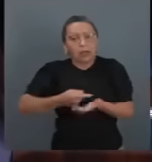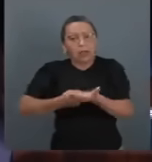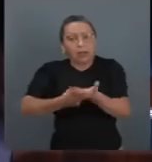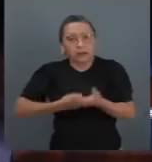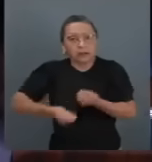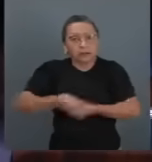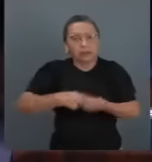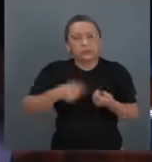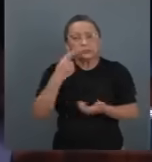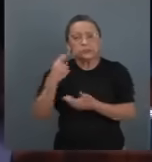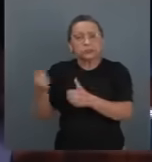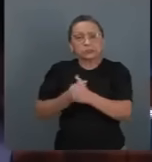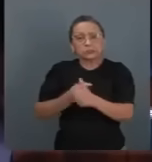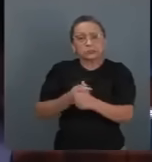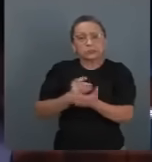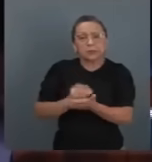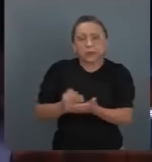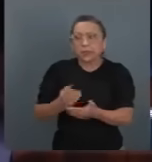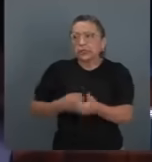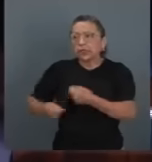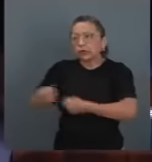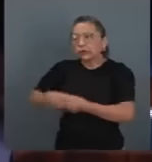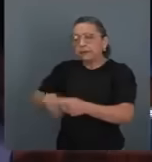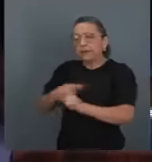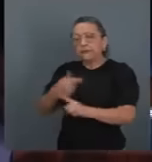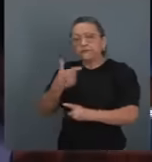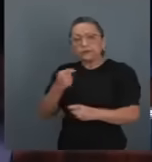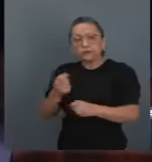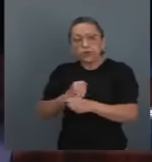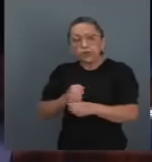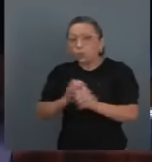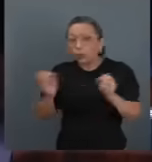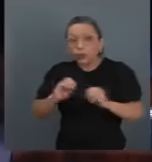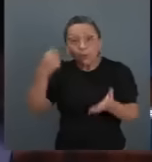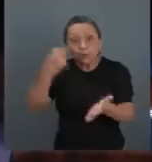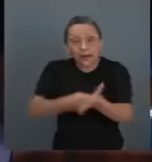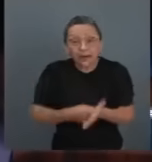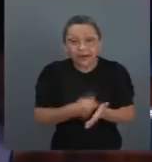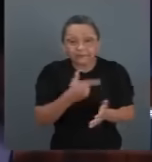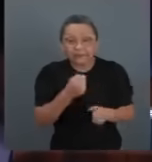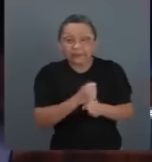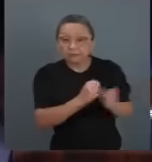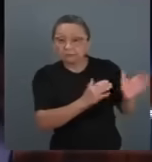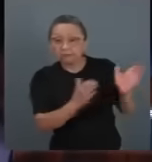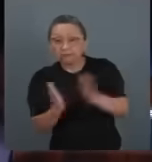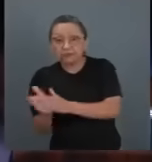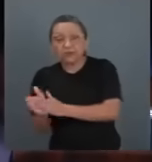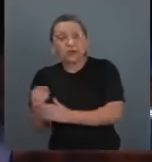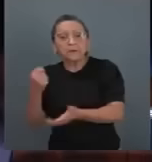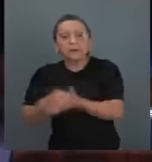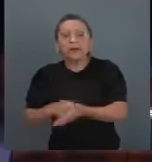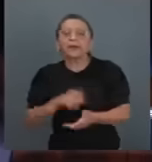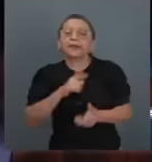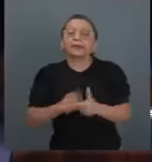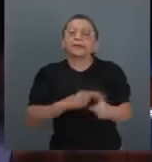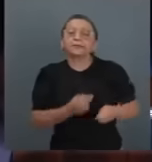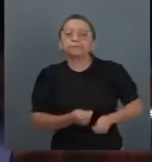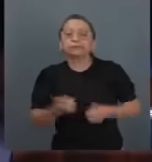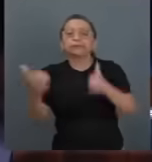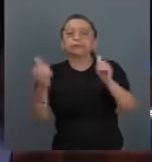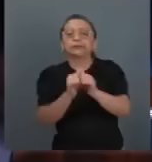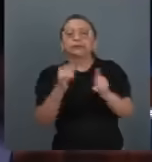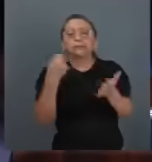com uma dívida de tanto, negociam por mais 20 anos, não pagam esses 20 anos e, de fim, são anistiados e não